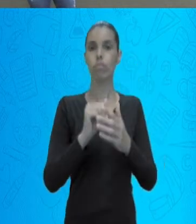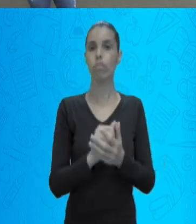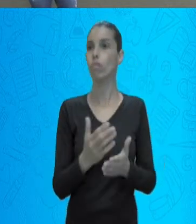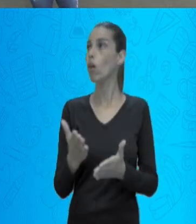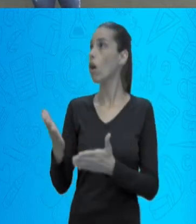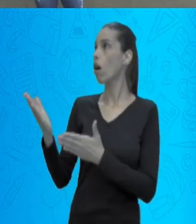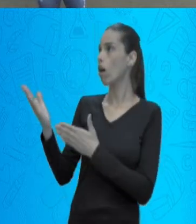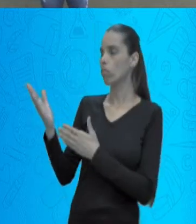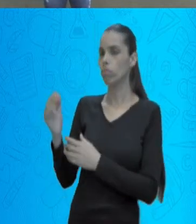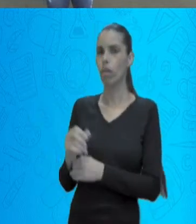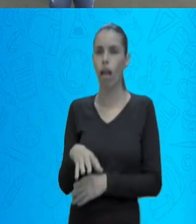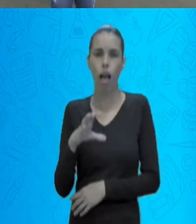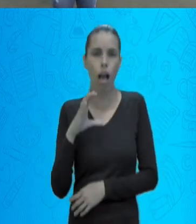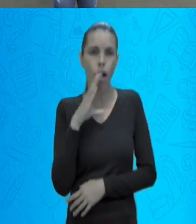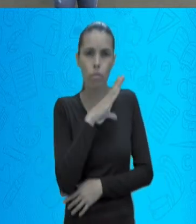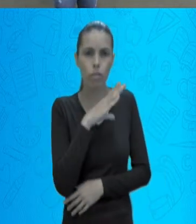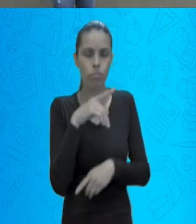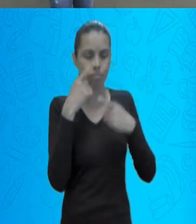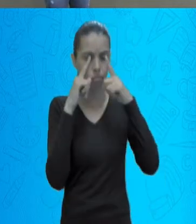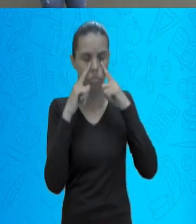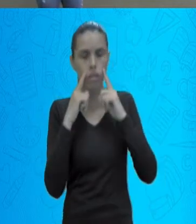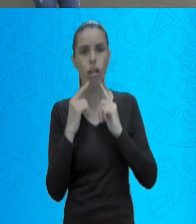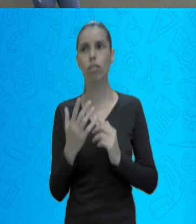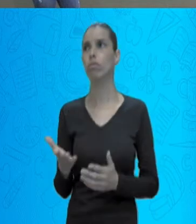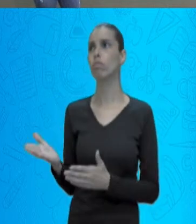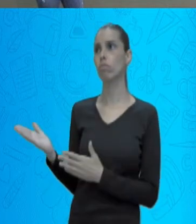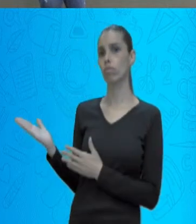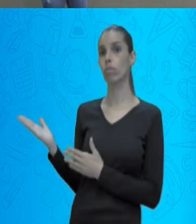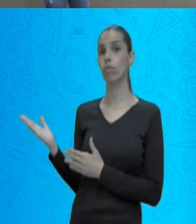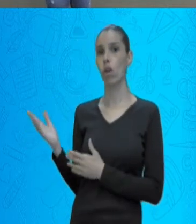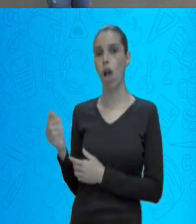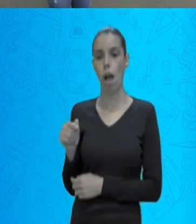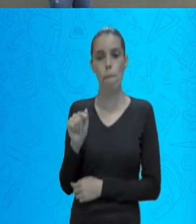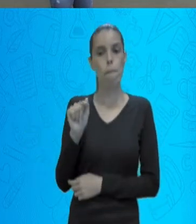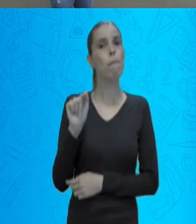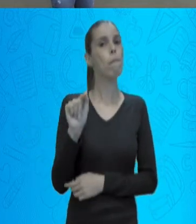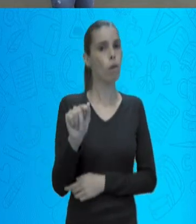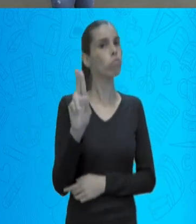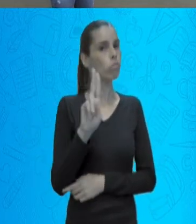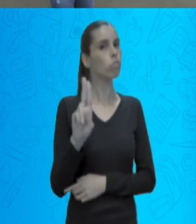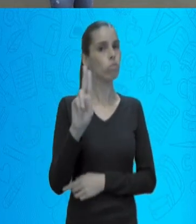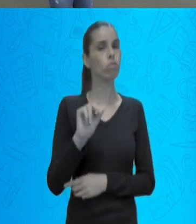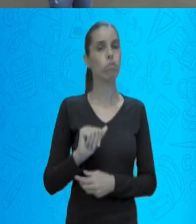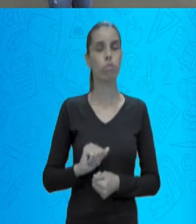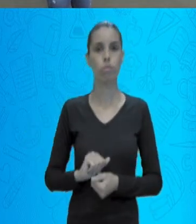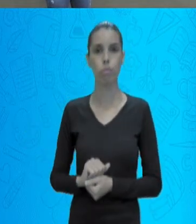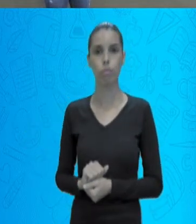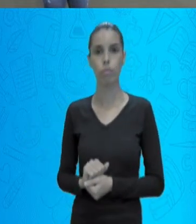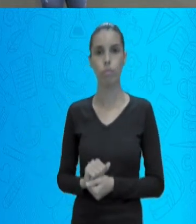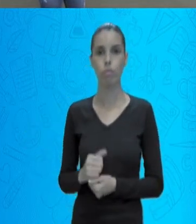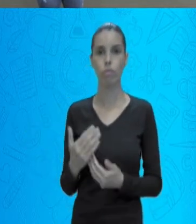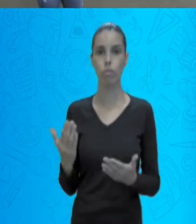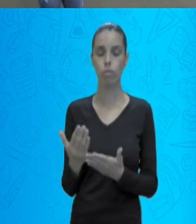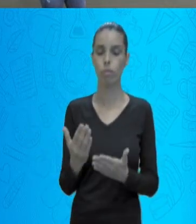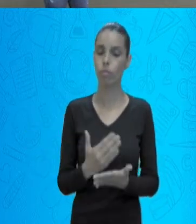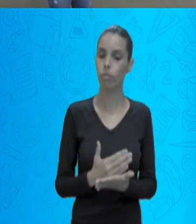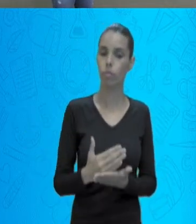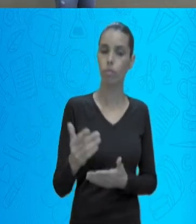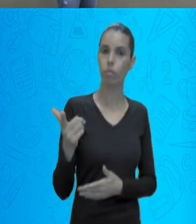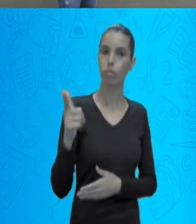chorou. Acabou a frase. Olha lá o meu ponto. Agora eu vou iniciar uma outra frase depois desse